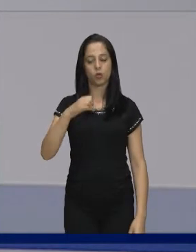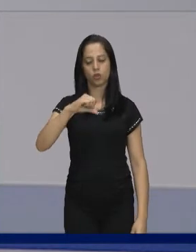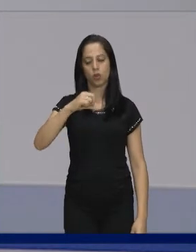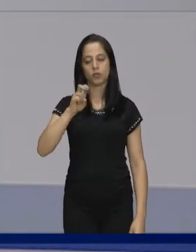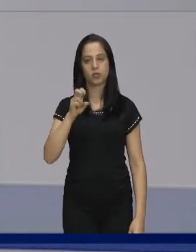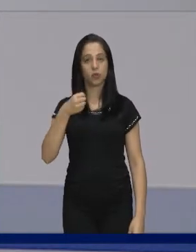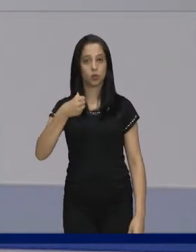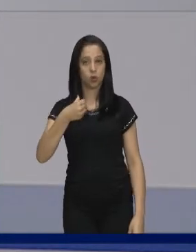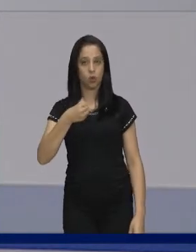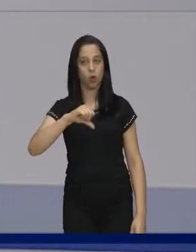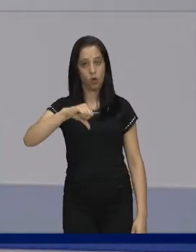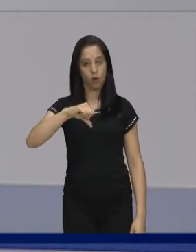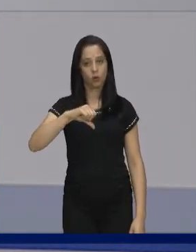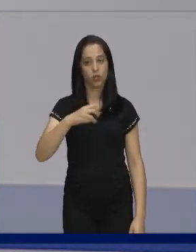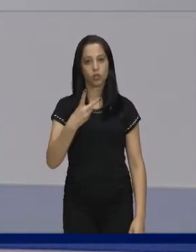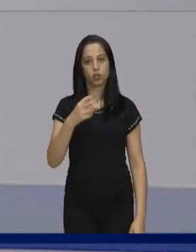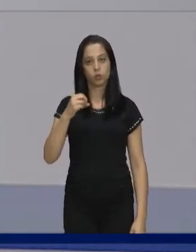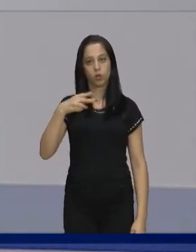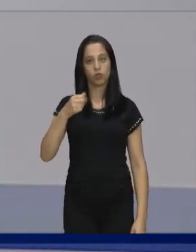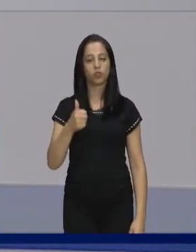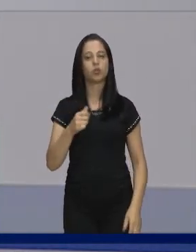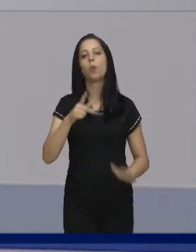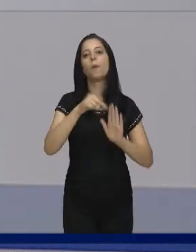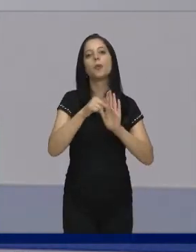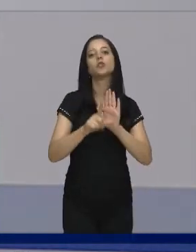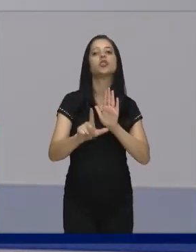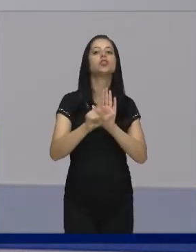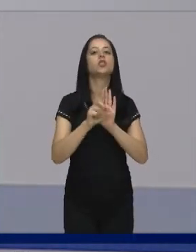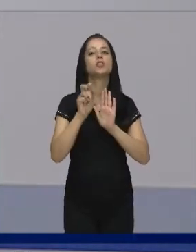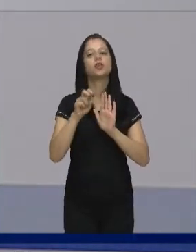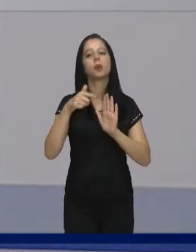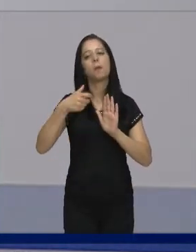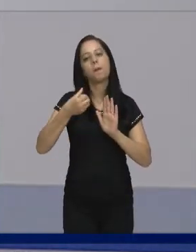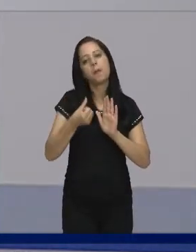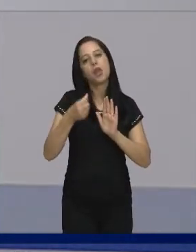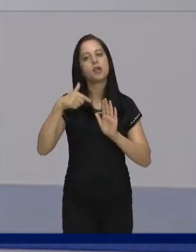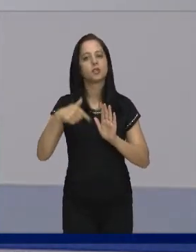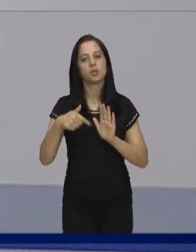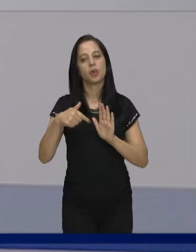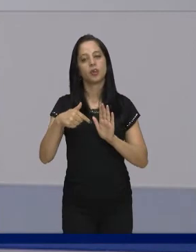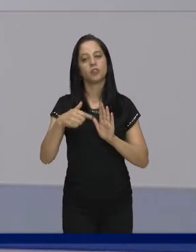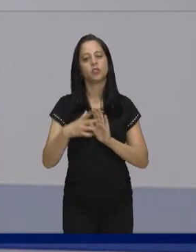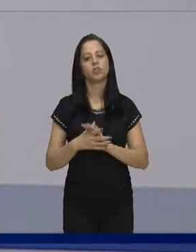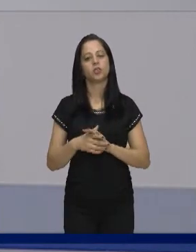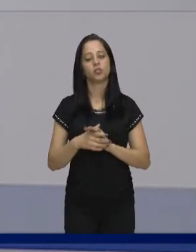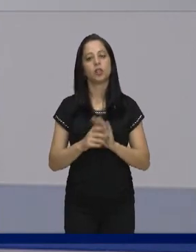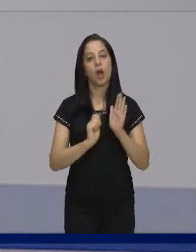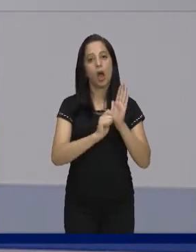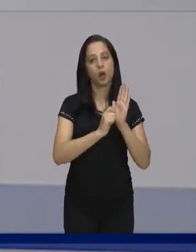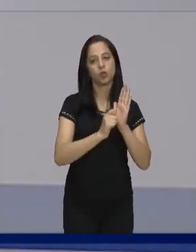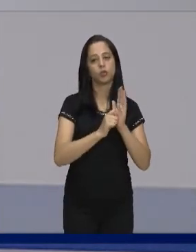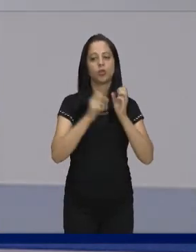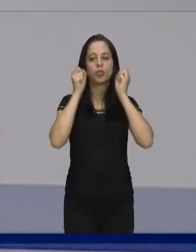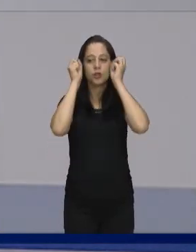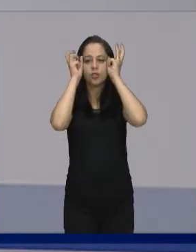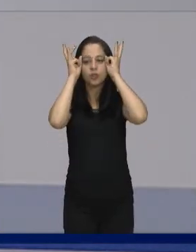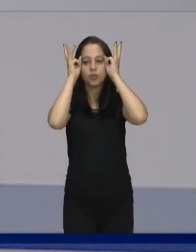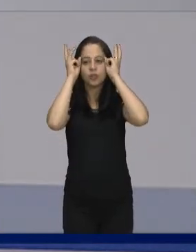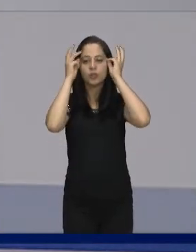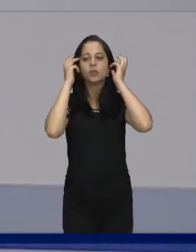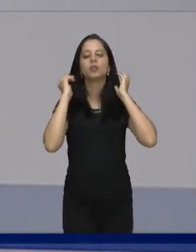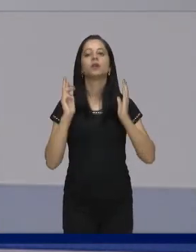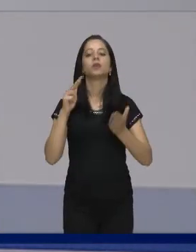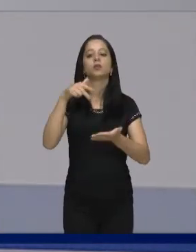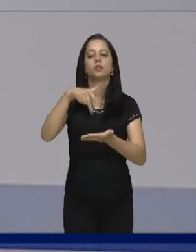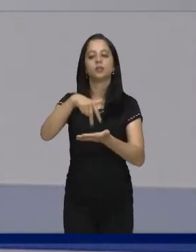11959-2021. Projeto de Lei 567-2021. de autoria do vereador Walter Hayashi, inscrito